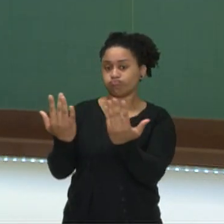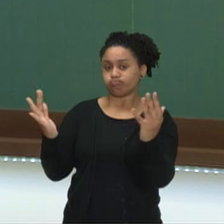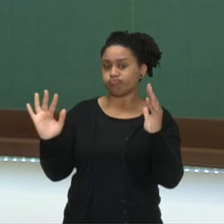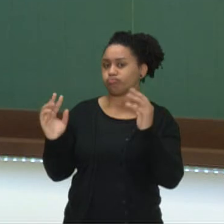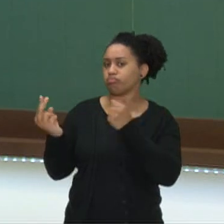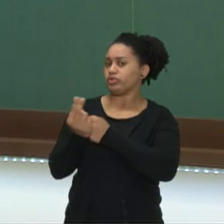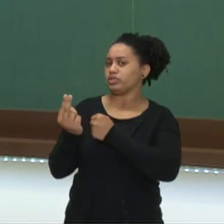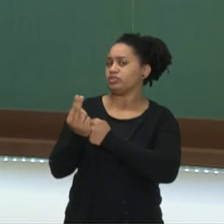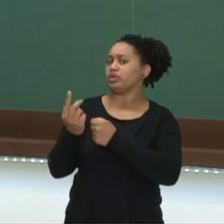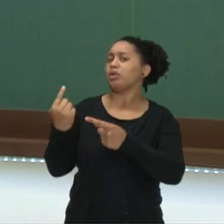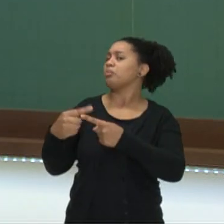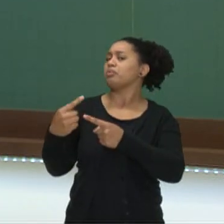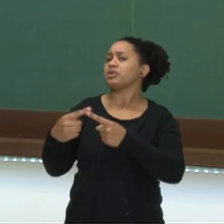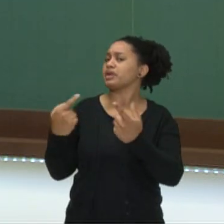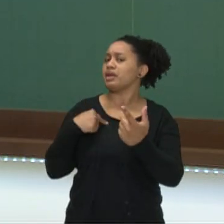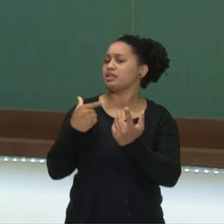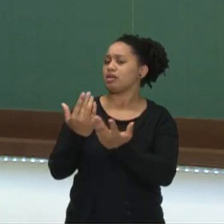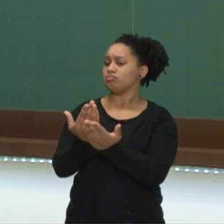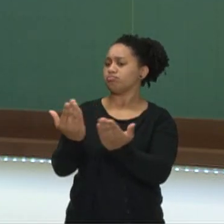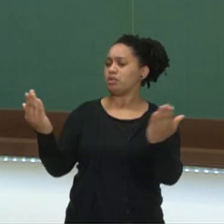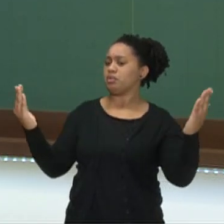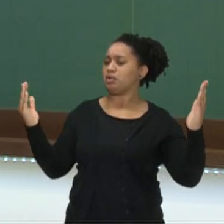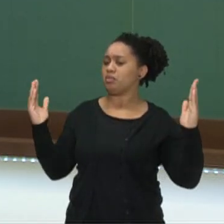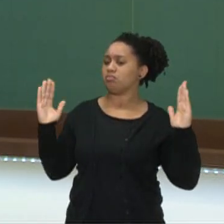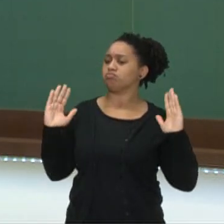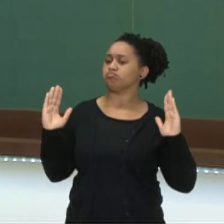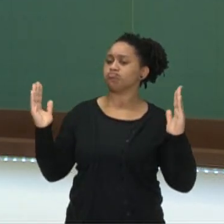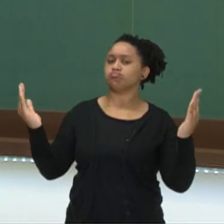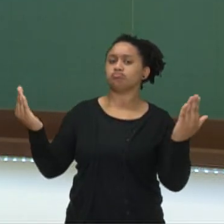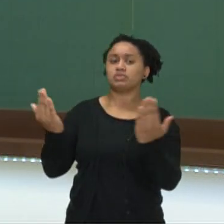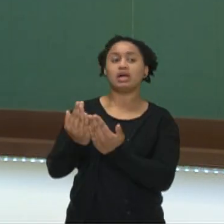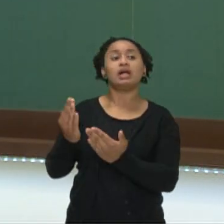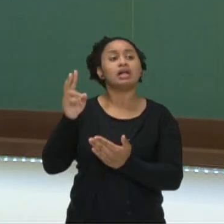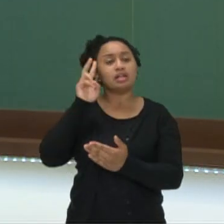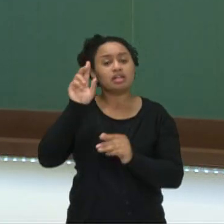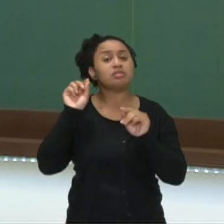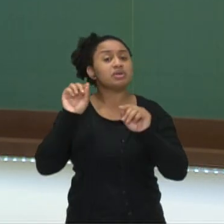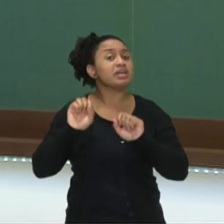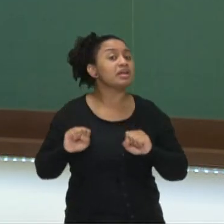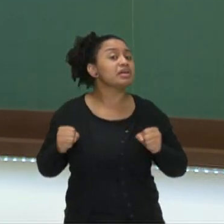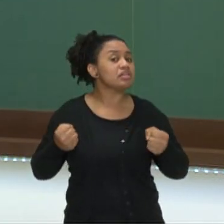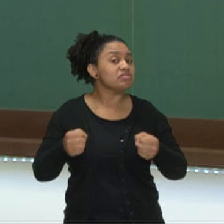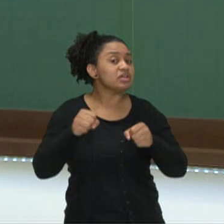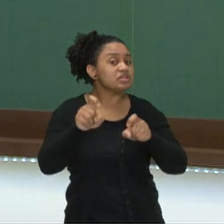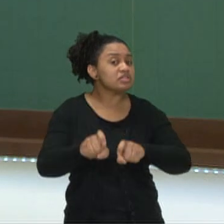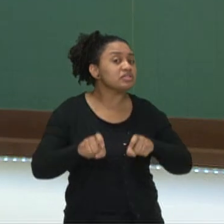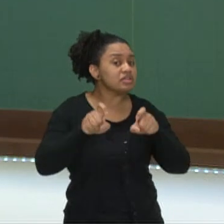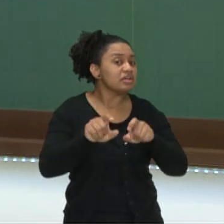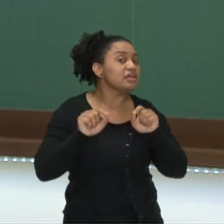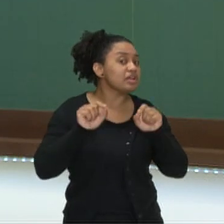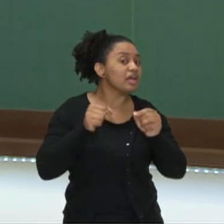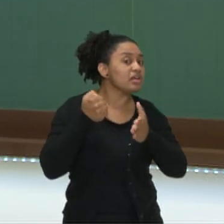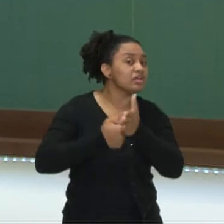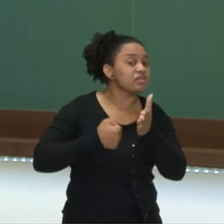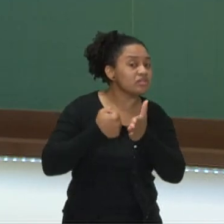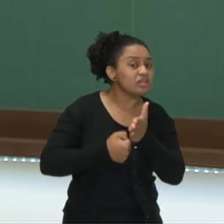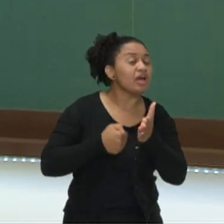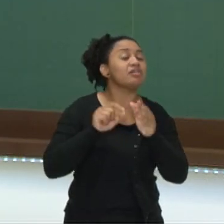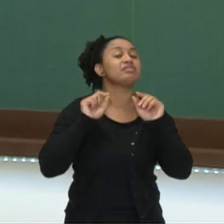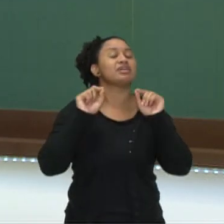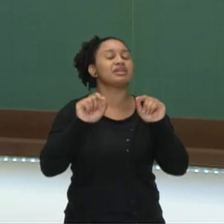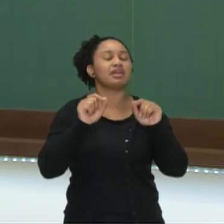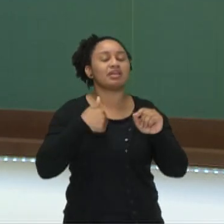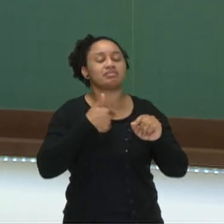que fortificado? Por que tem muralha no burgo? Lembra quem que fazia a defesa dos camponeses? Quem que eram os que batalhavam? Eram